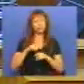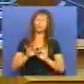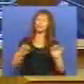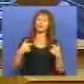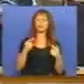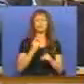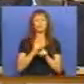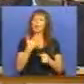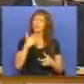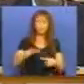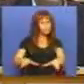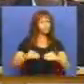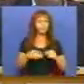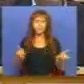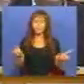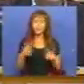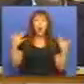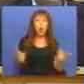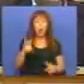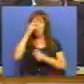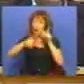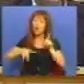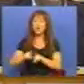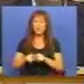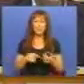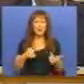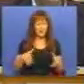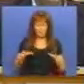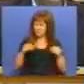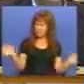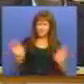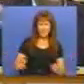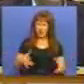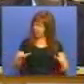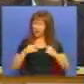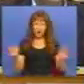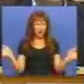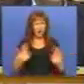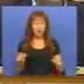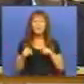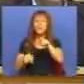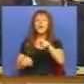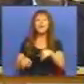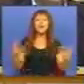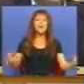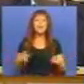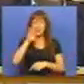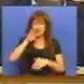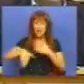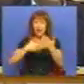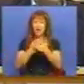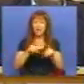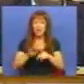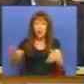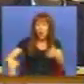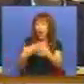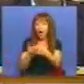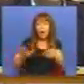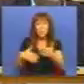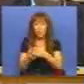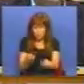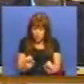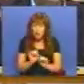francamente inaceitável e hoje os cidadãos não aceitam mais, não aceitam mais. É, portanto, preciso passar às propostas